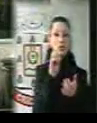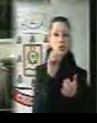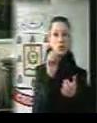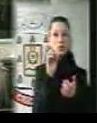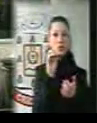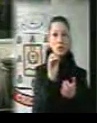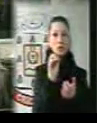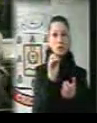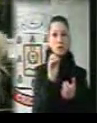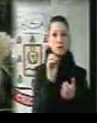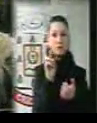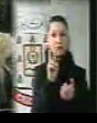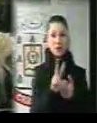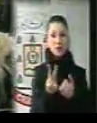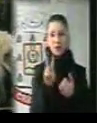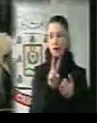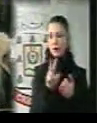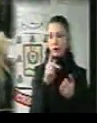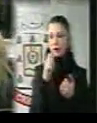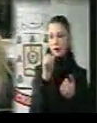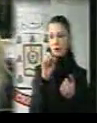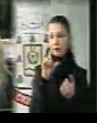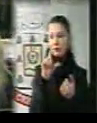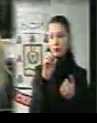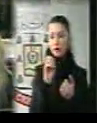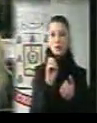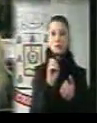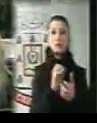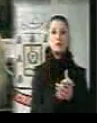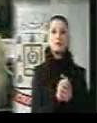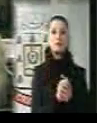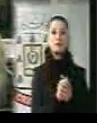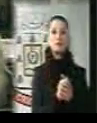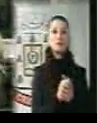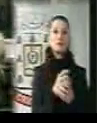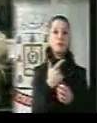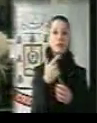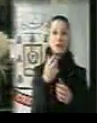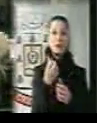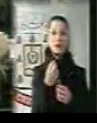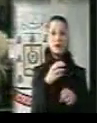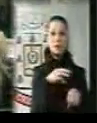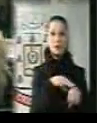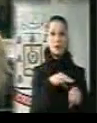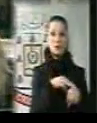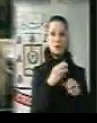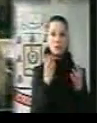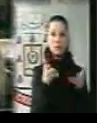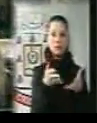Vereador Paulo Ferrarese. Só lembrando aos vereadores, nós temos 26 minutos.